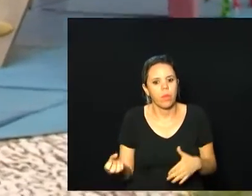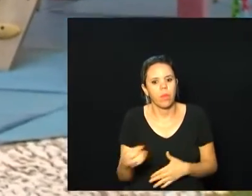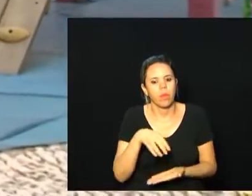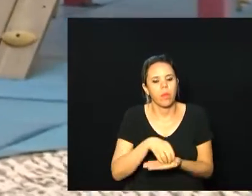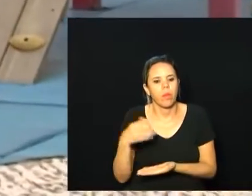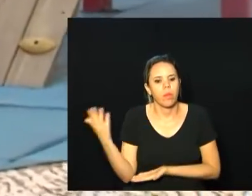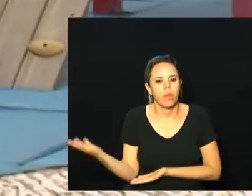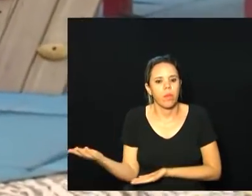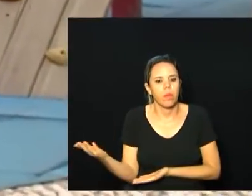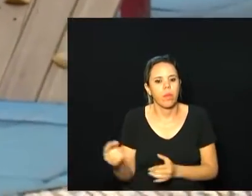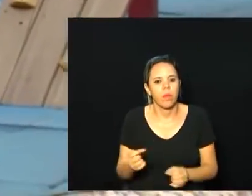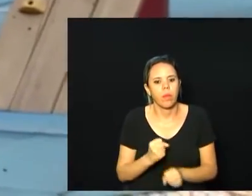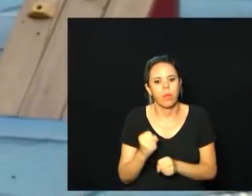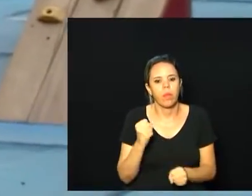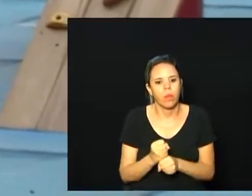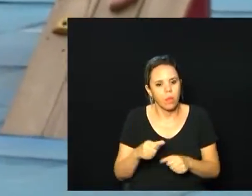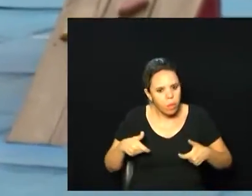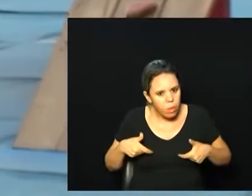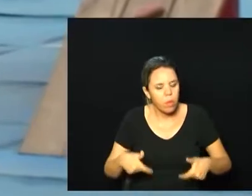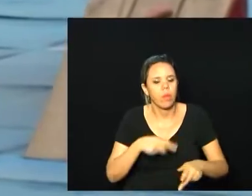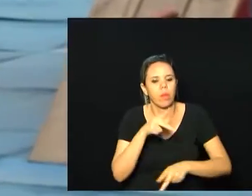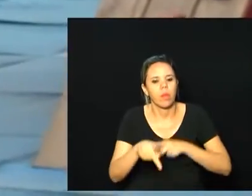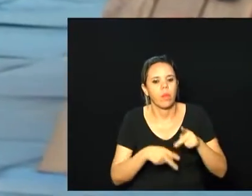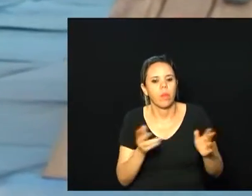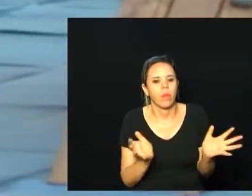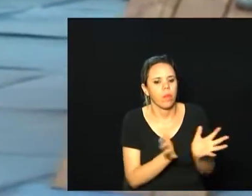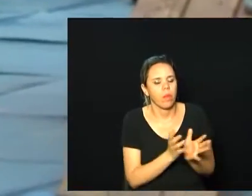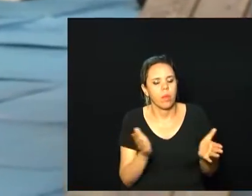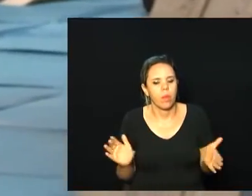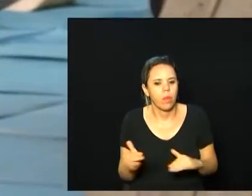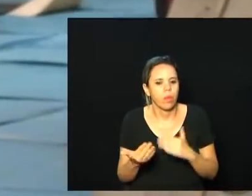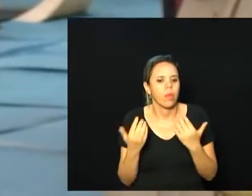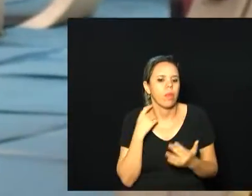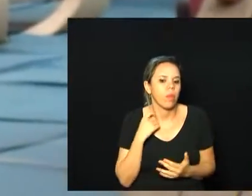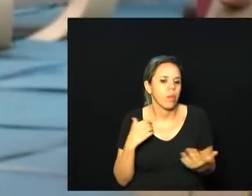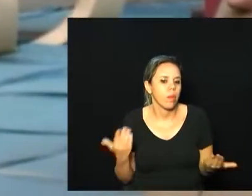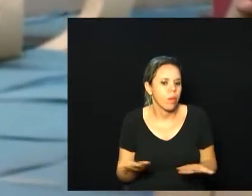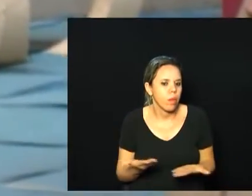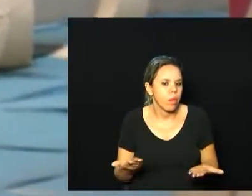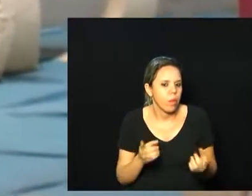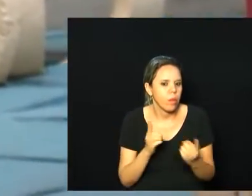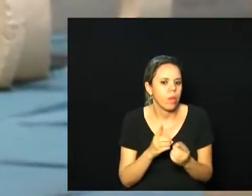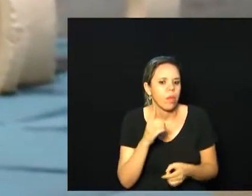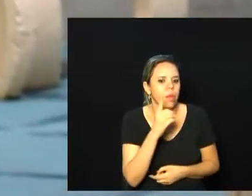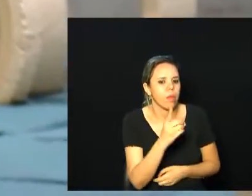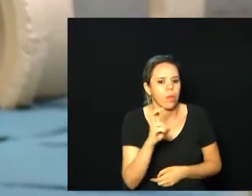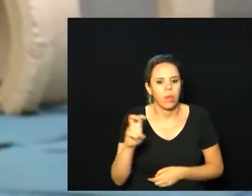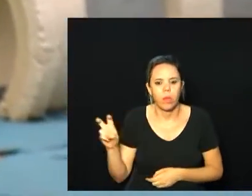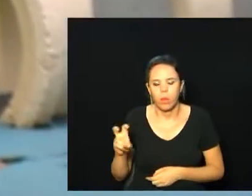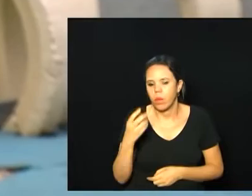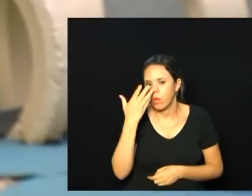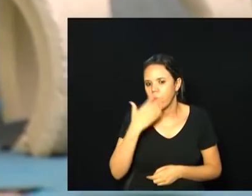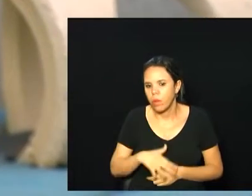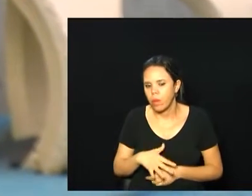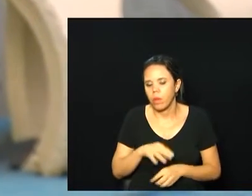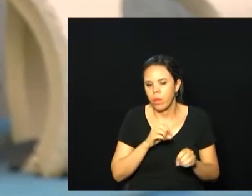sede, erguida com os esforços da comunidade. Ela atualmente atende 155 crianças